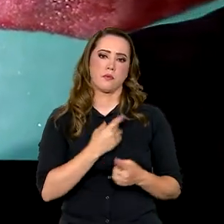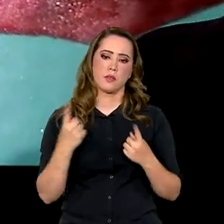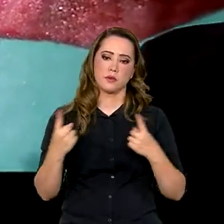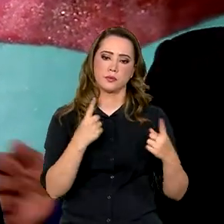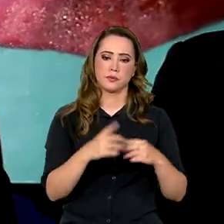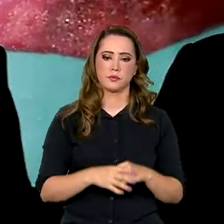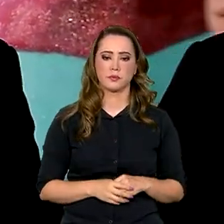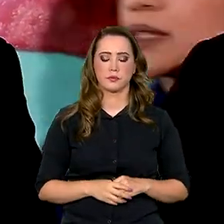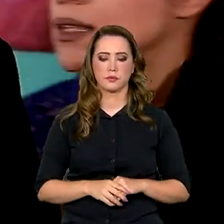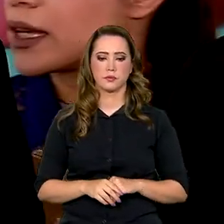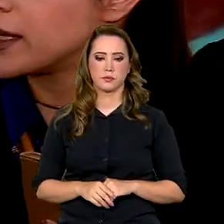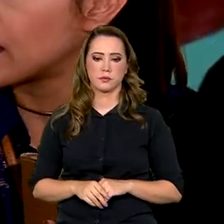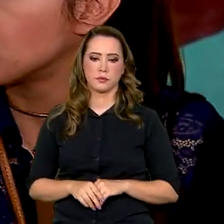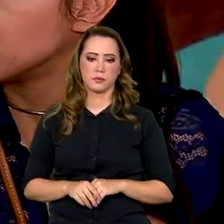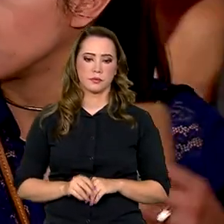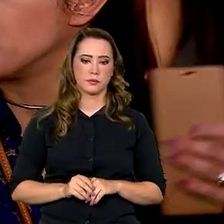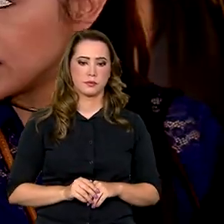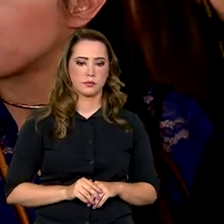brasileiro